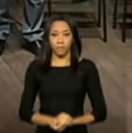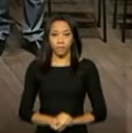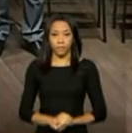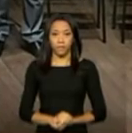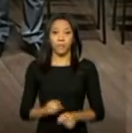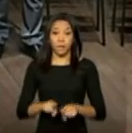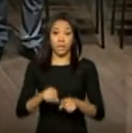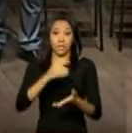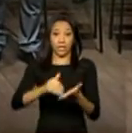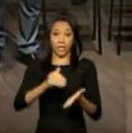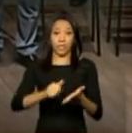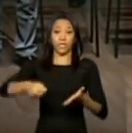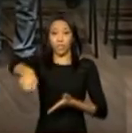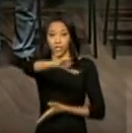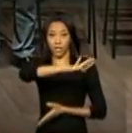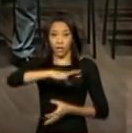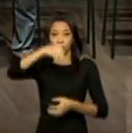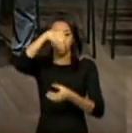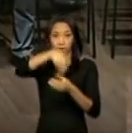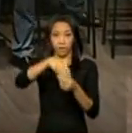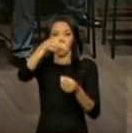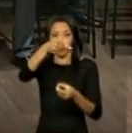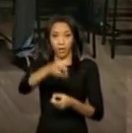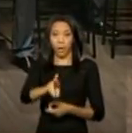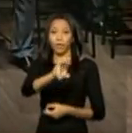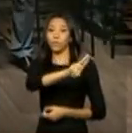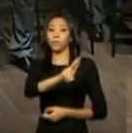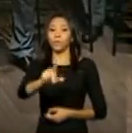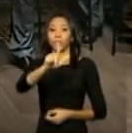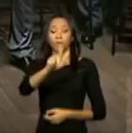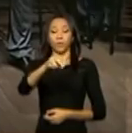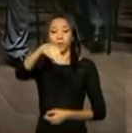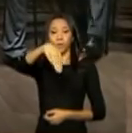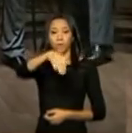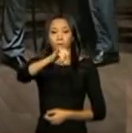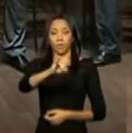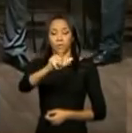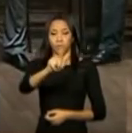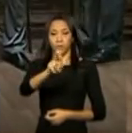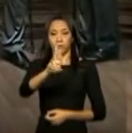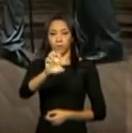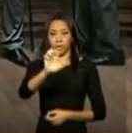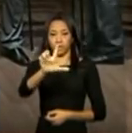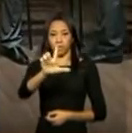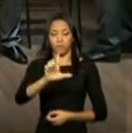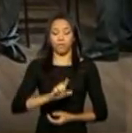Da Secretaria-Geral da Presidência da República, Miguel Rosseto.